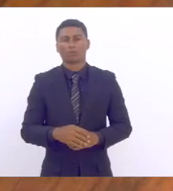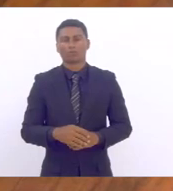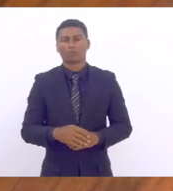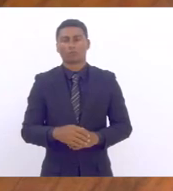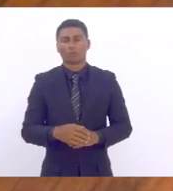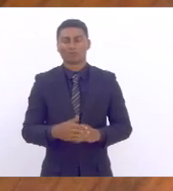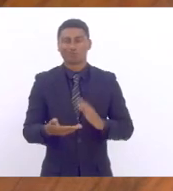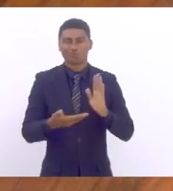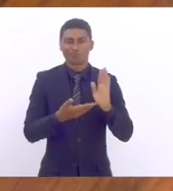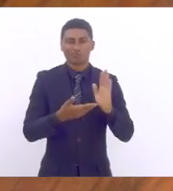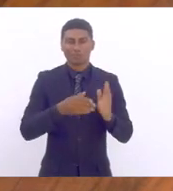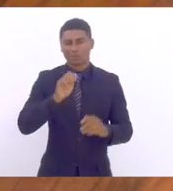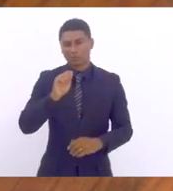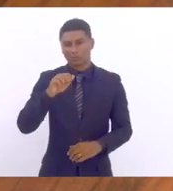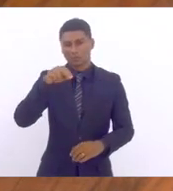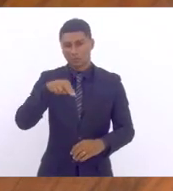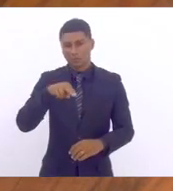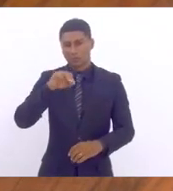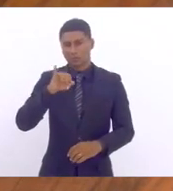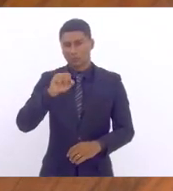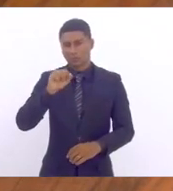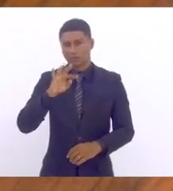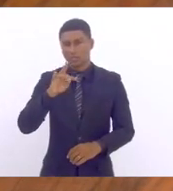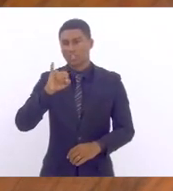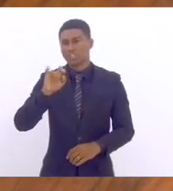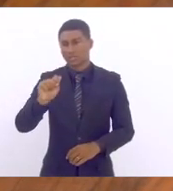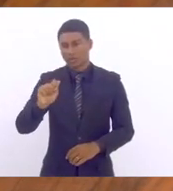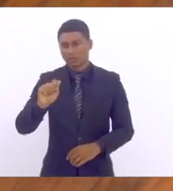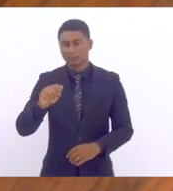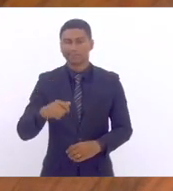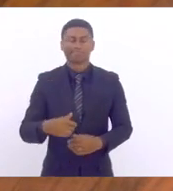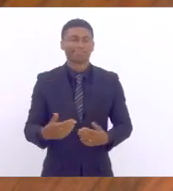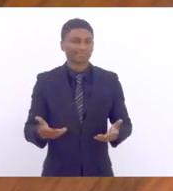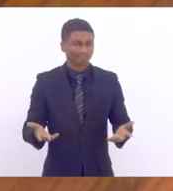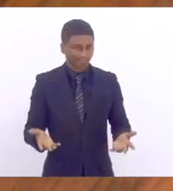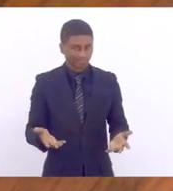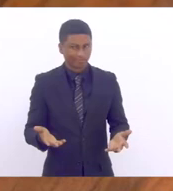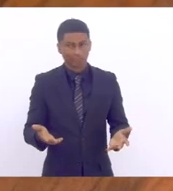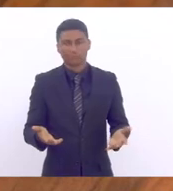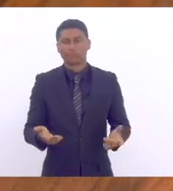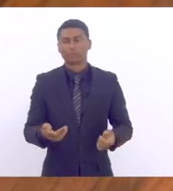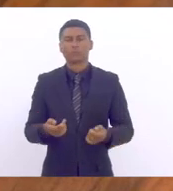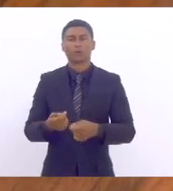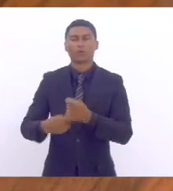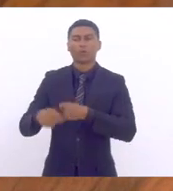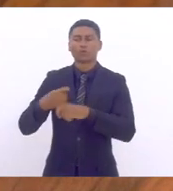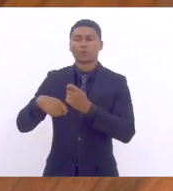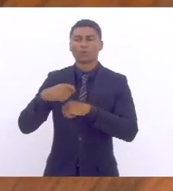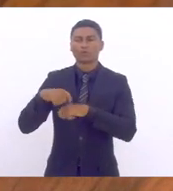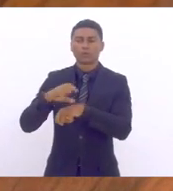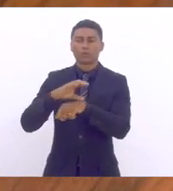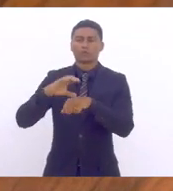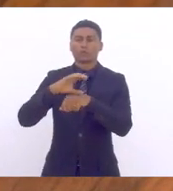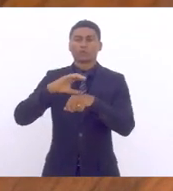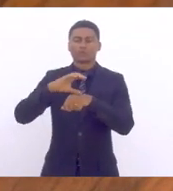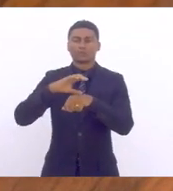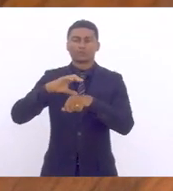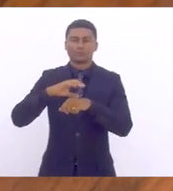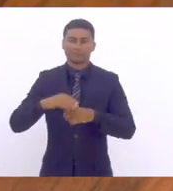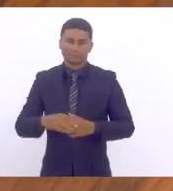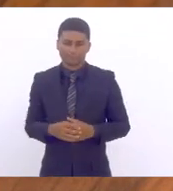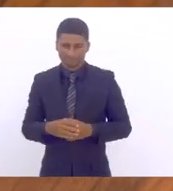específica parte, vai se submeter ao controle de constitucionalidade e